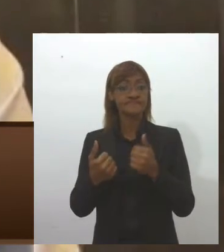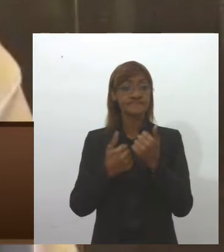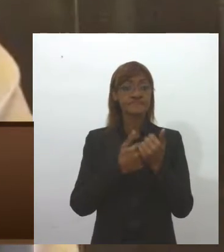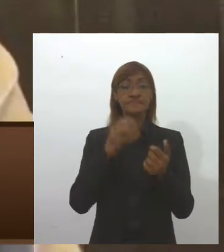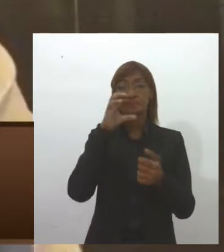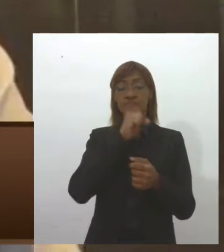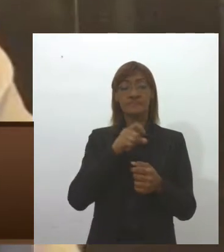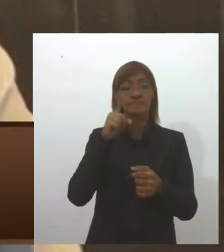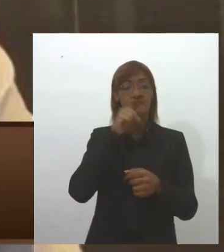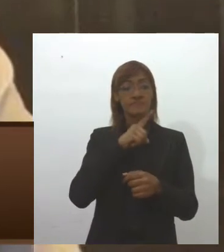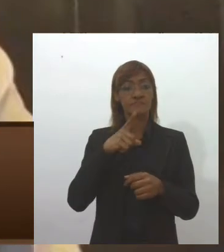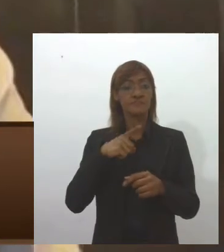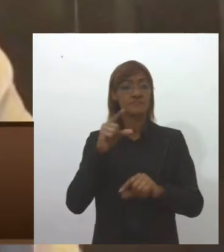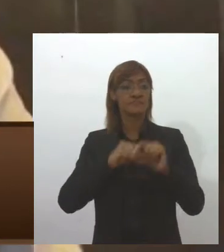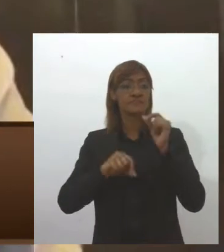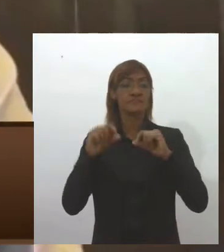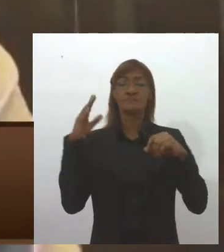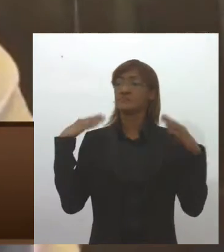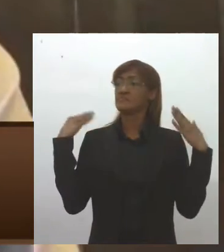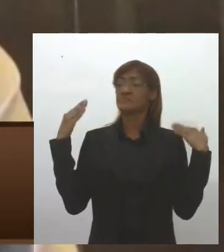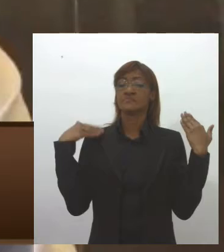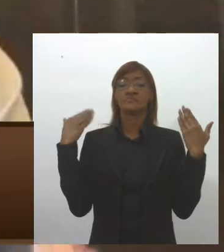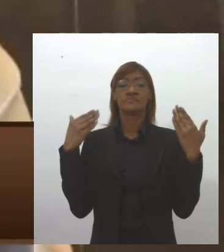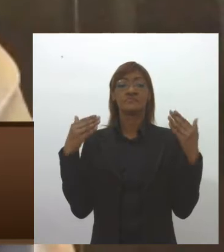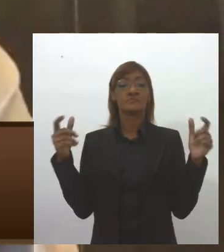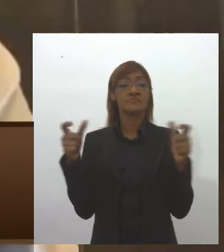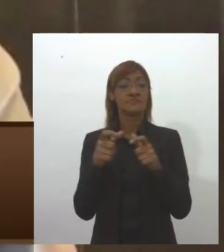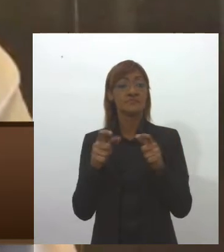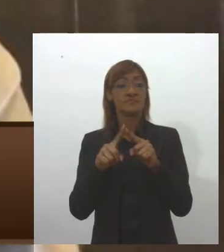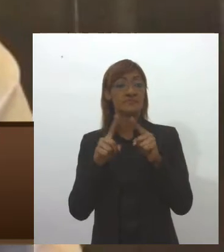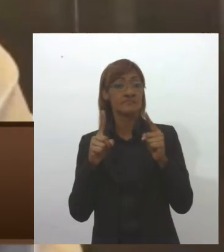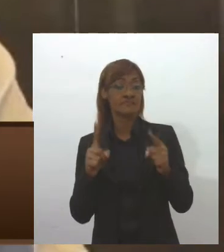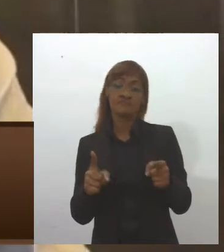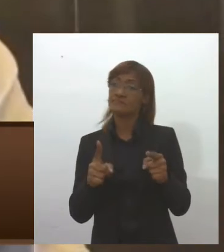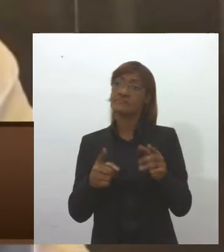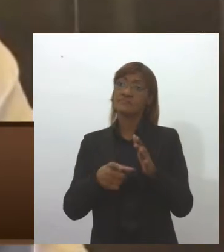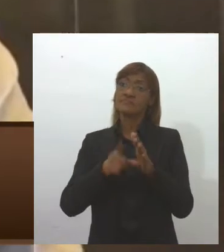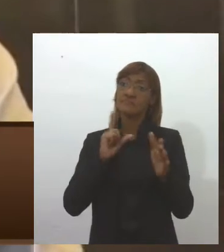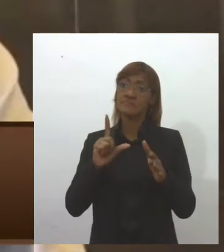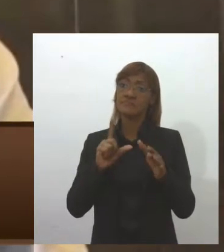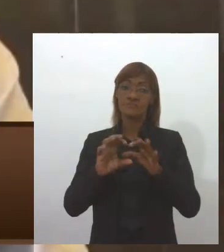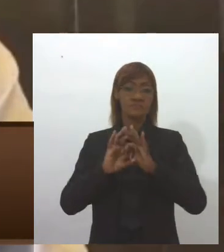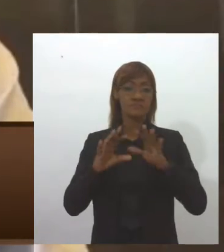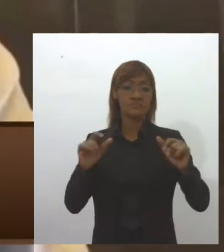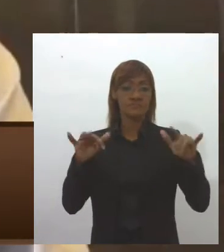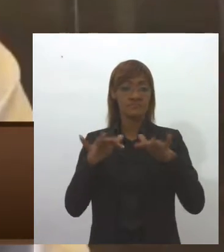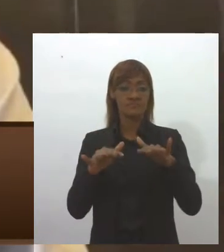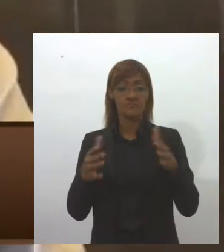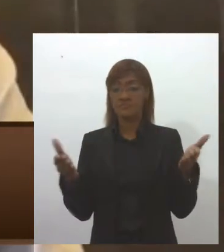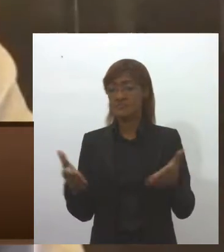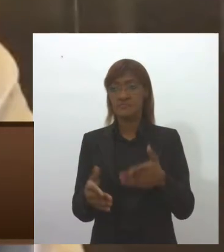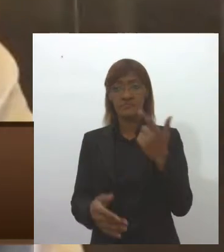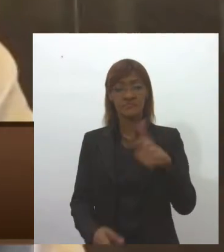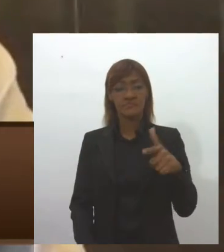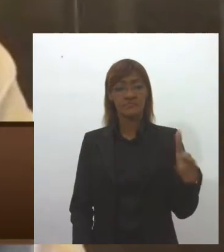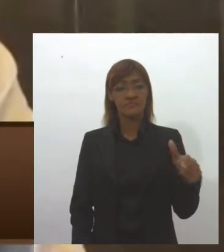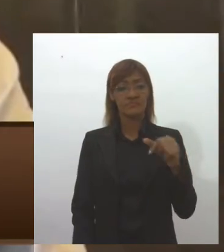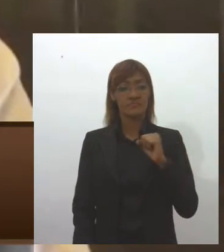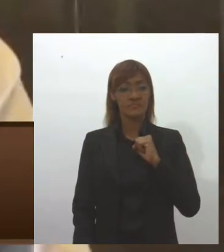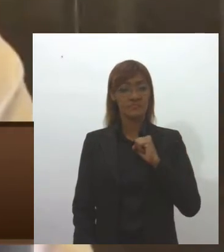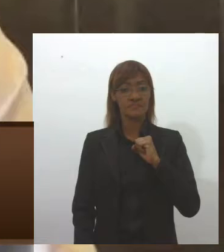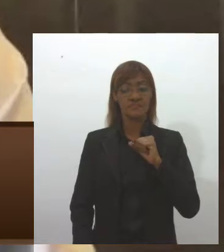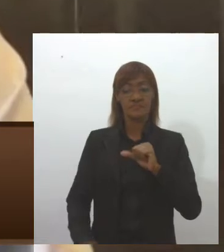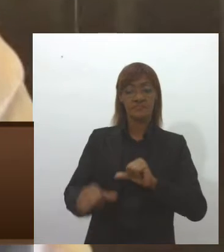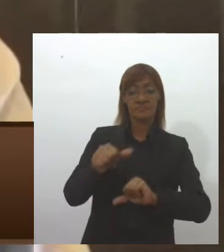você tinha um público do lazer numa ocupação mais baixa. Mas isso circulava na cidade, né? hoje em dia a gente não vê mais isso. Hoje em dia a gente já vê mudando,